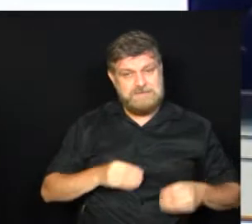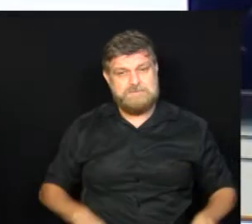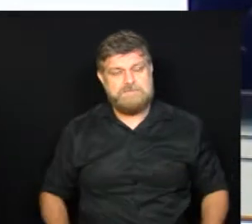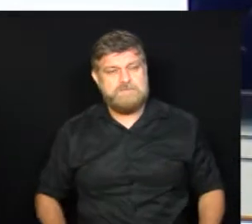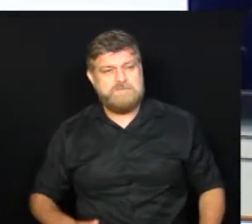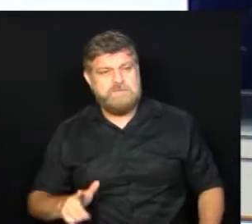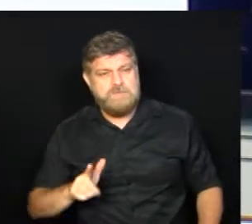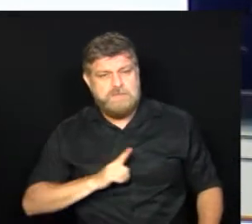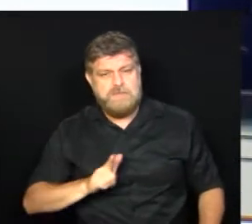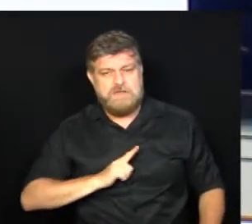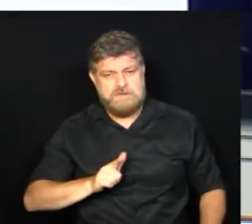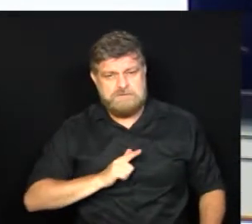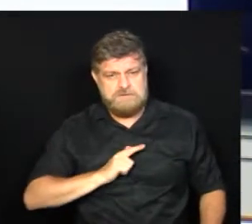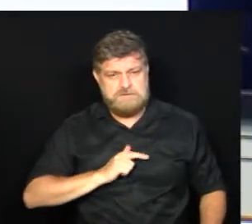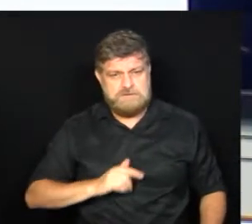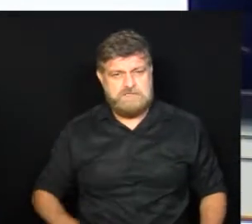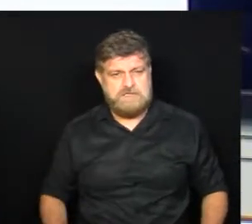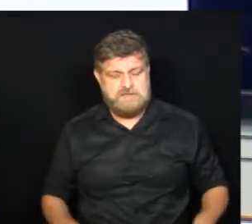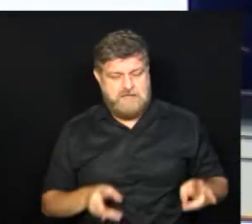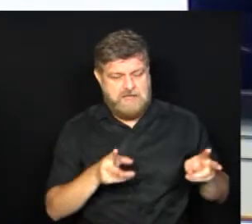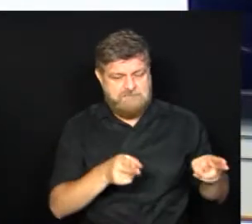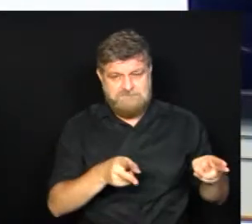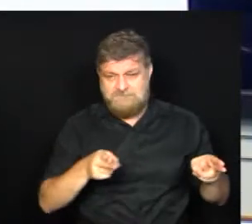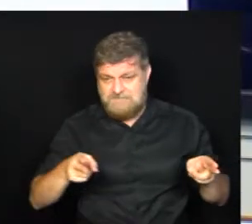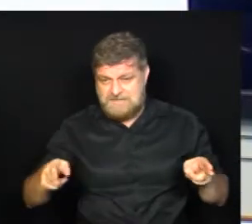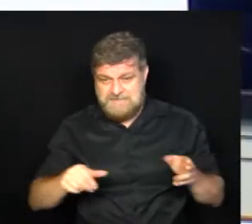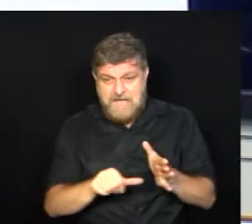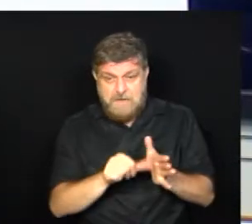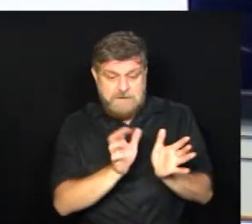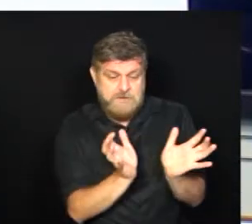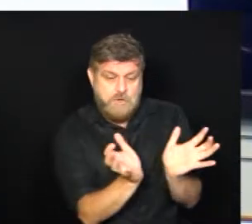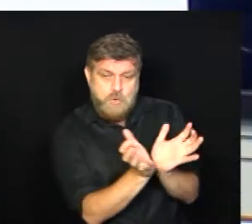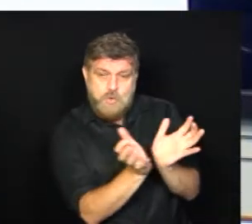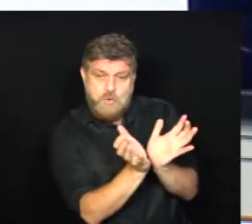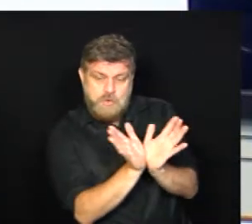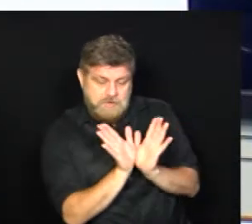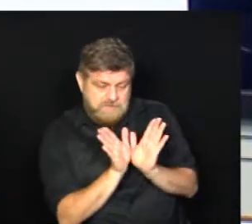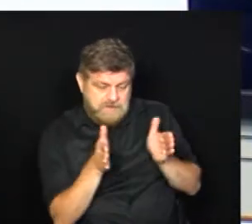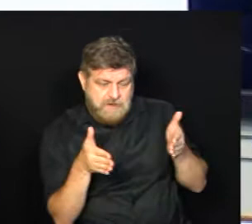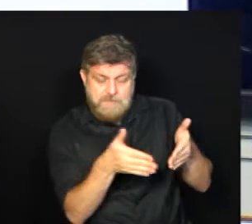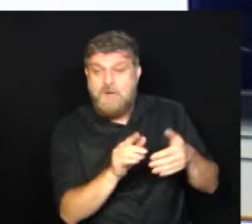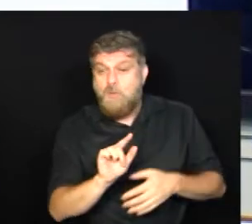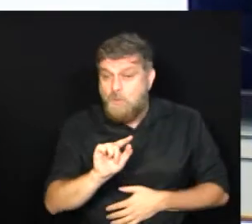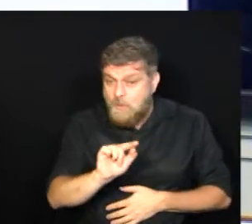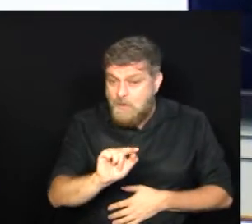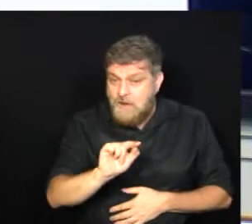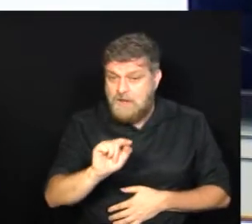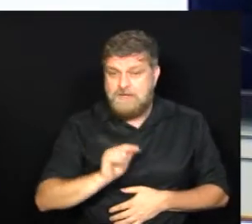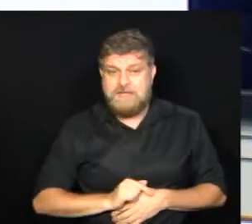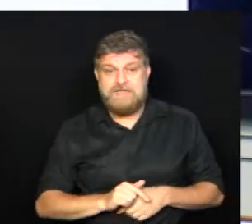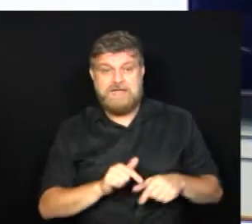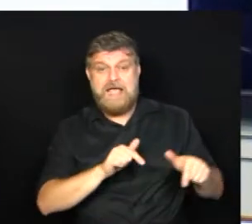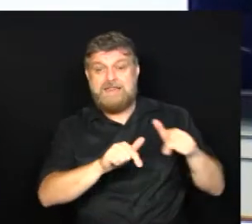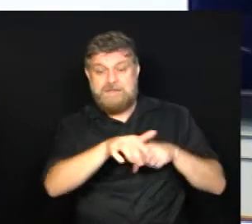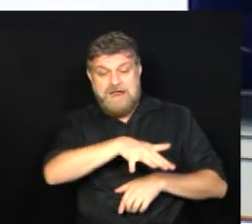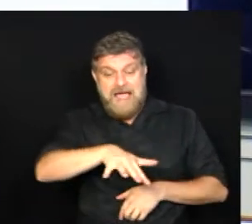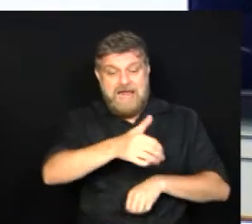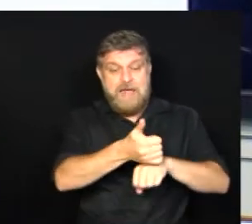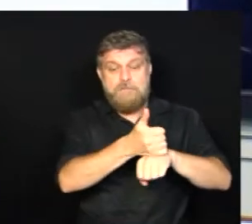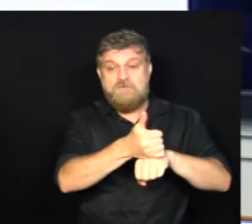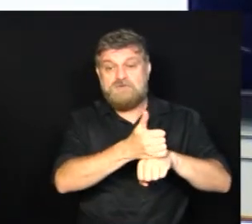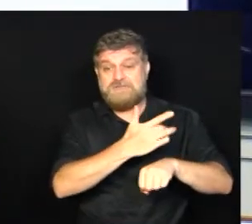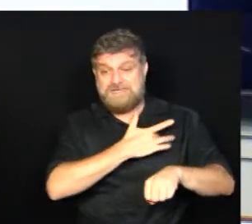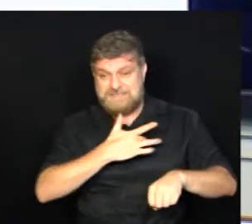Existem divisões em fases, né? O primeiro público-alvo nosso são os trabalhadores da